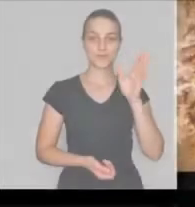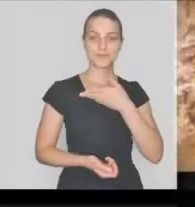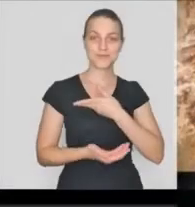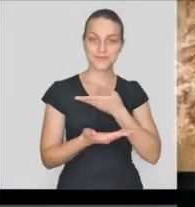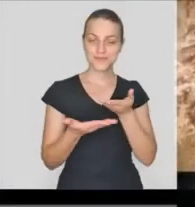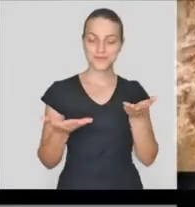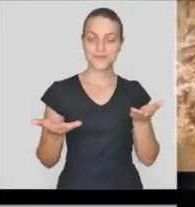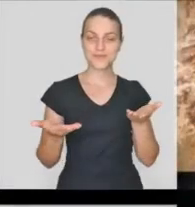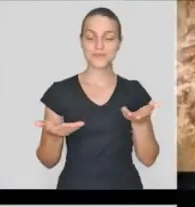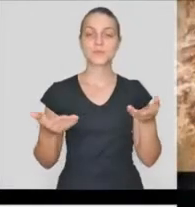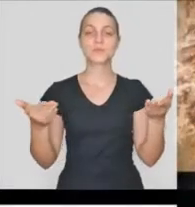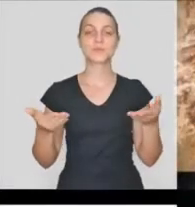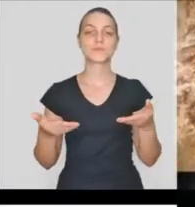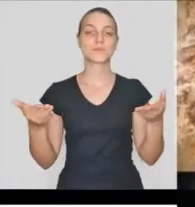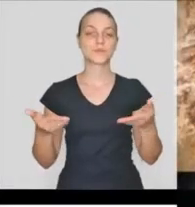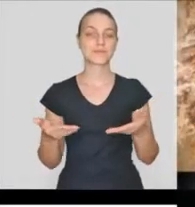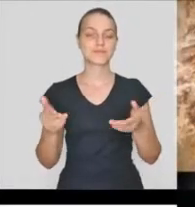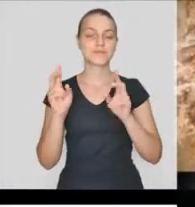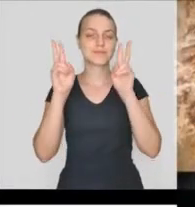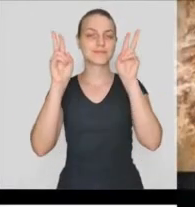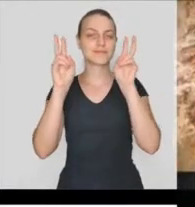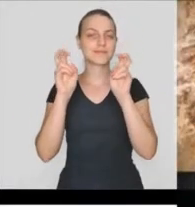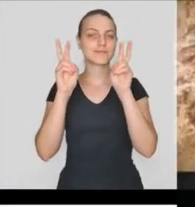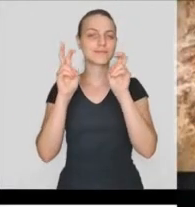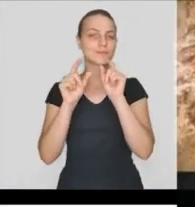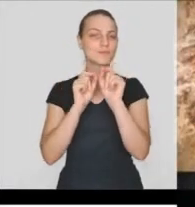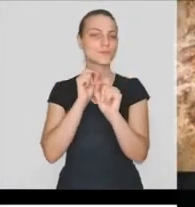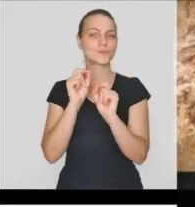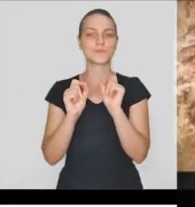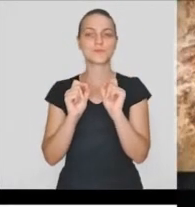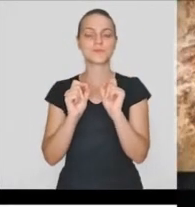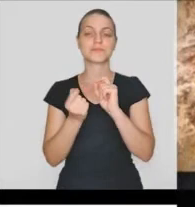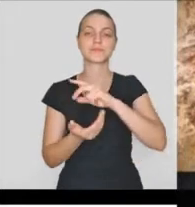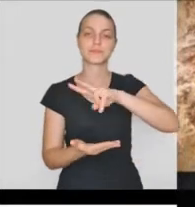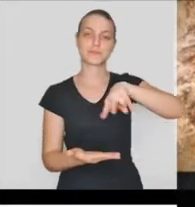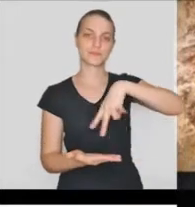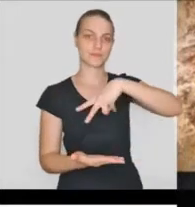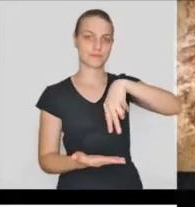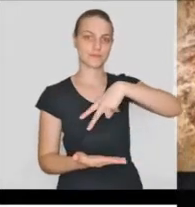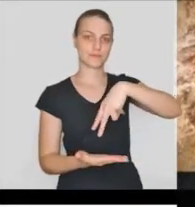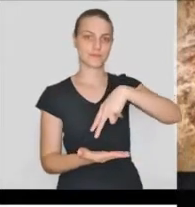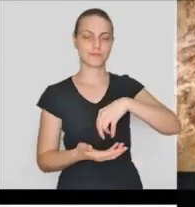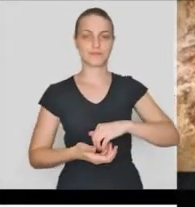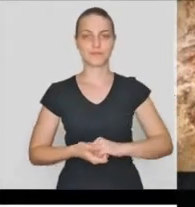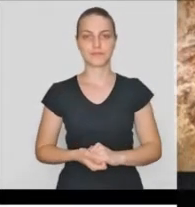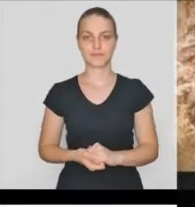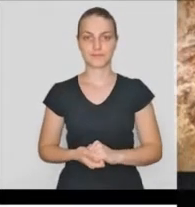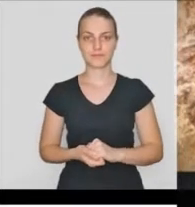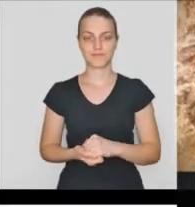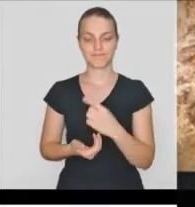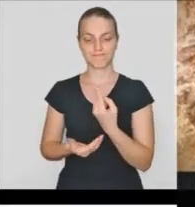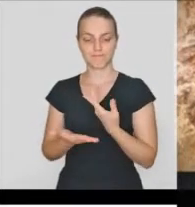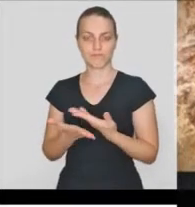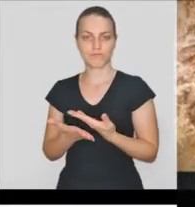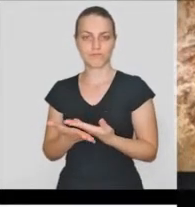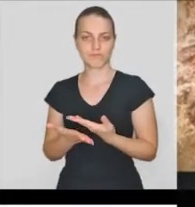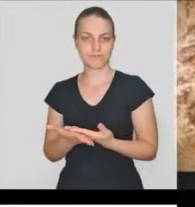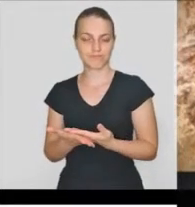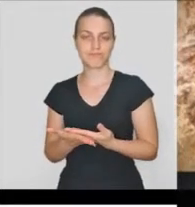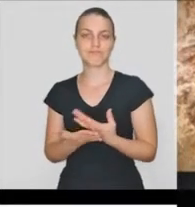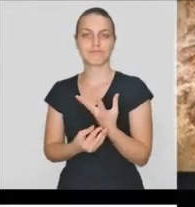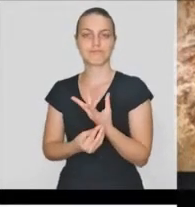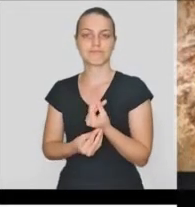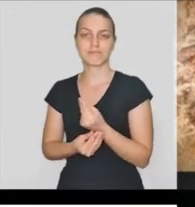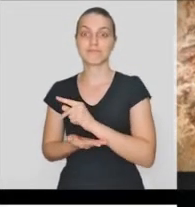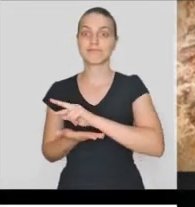Olá, amigos. Hoje o nosso passeio é pela dança. Nessa investigação que nós estamos